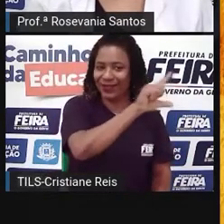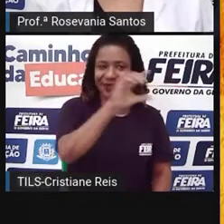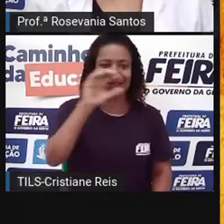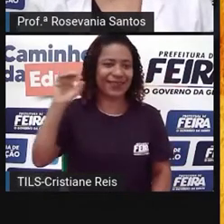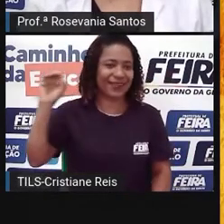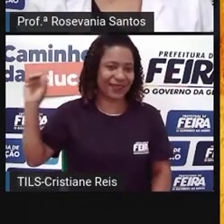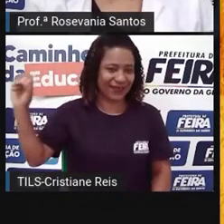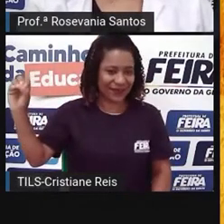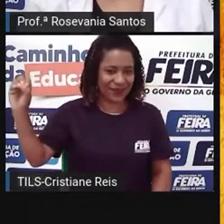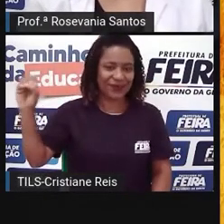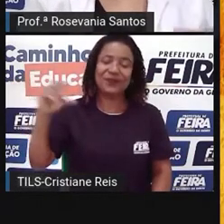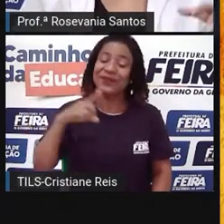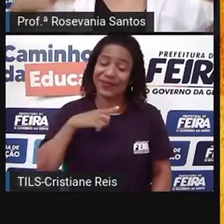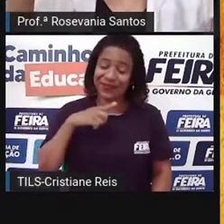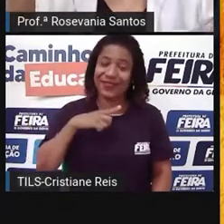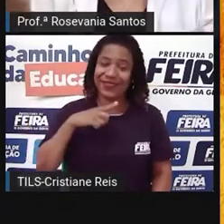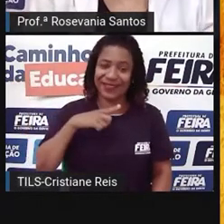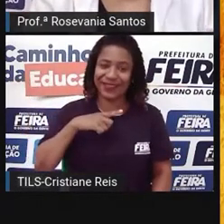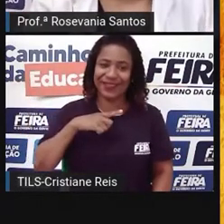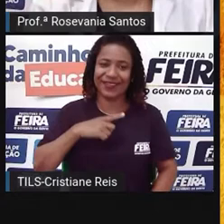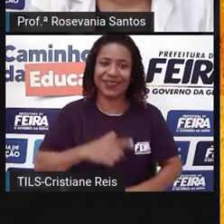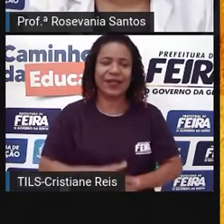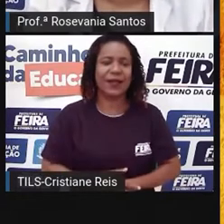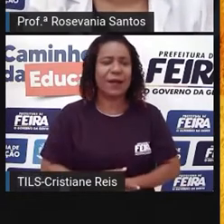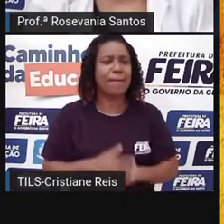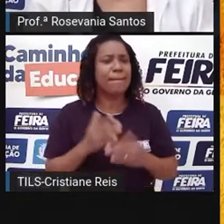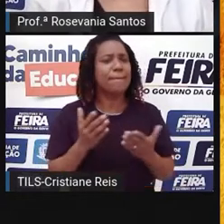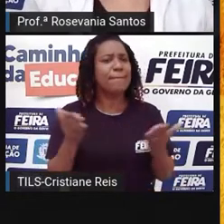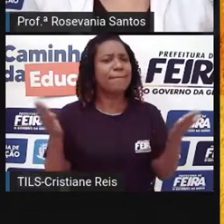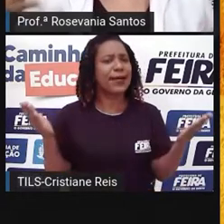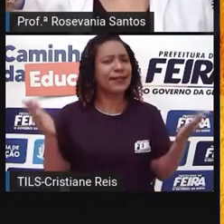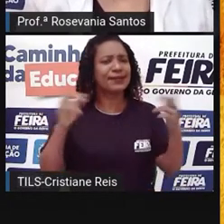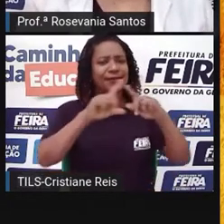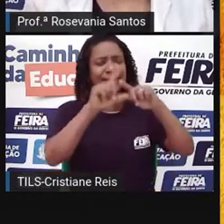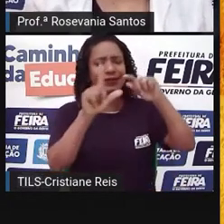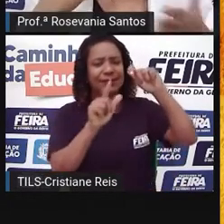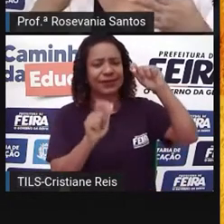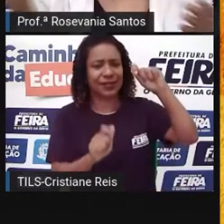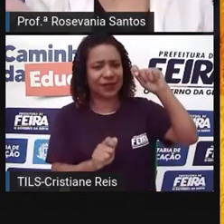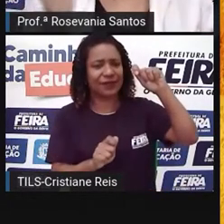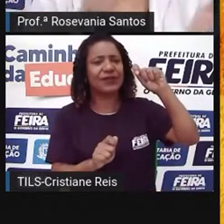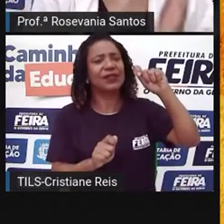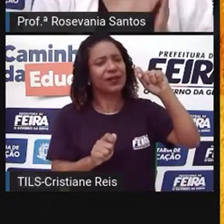norte e a África no Sul. Mas o que que isso impacta? Eu botei